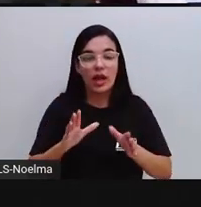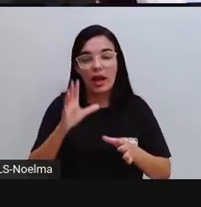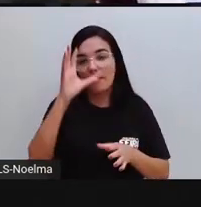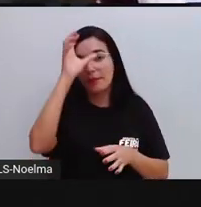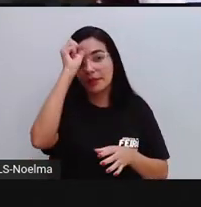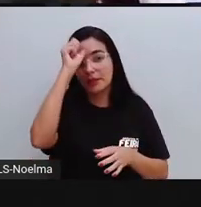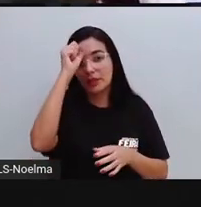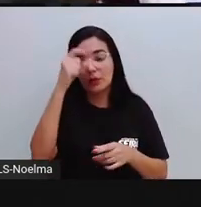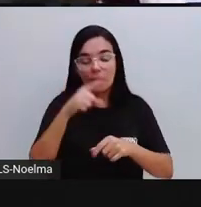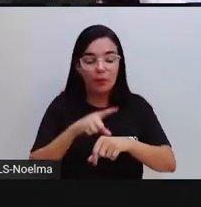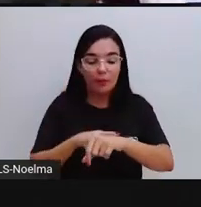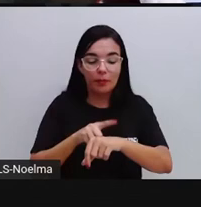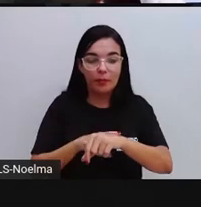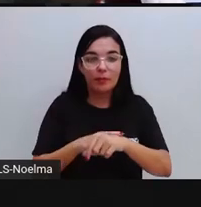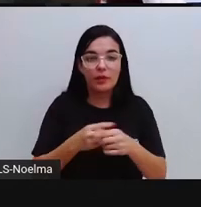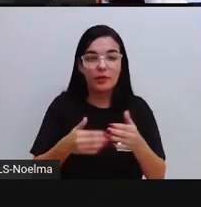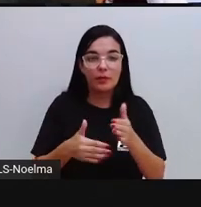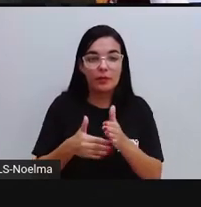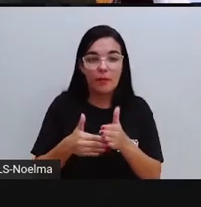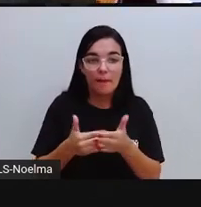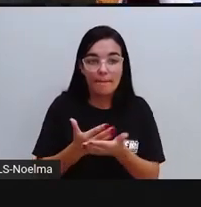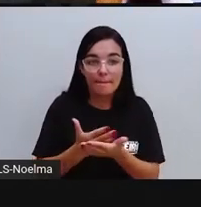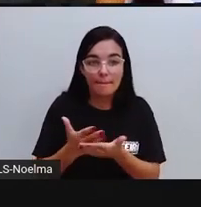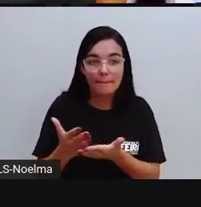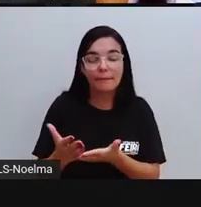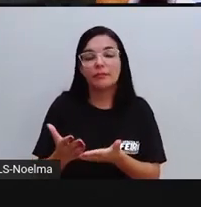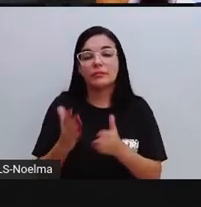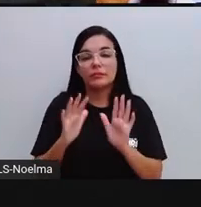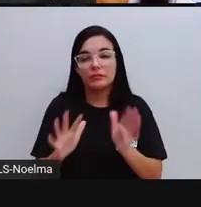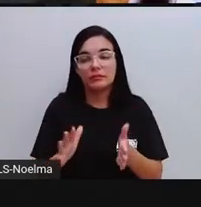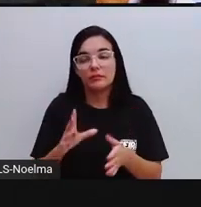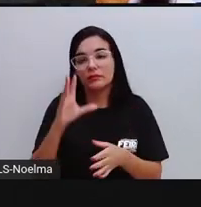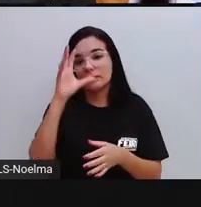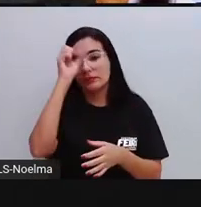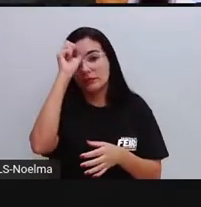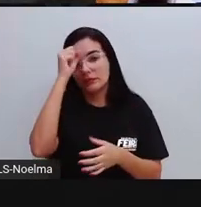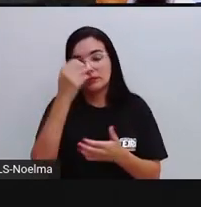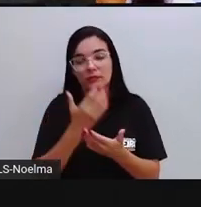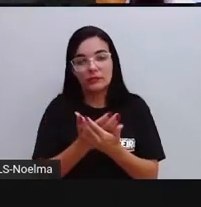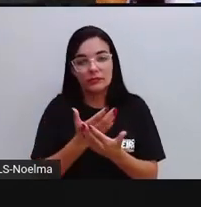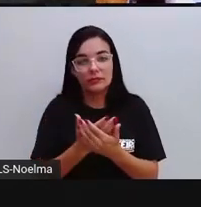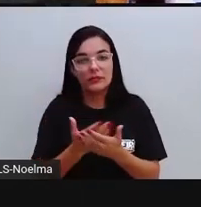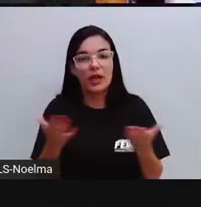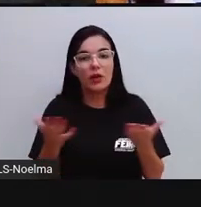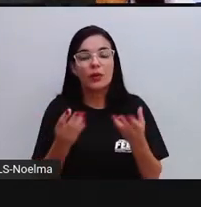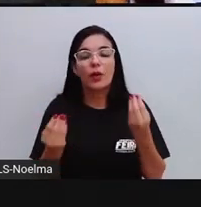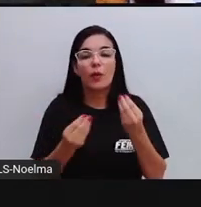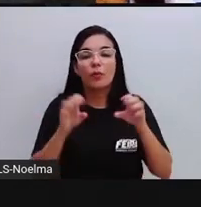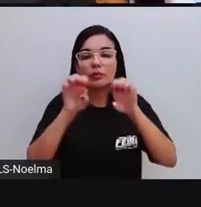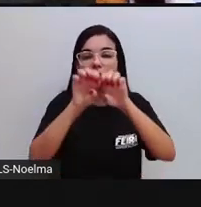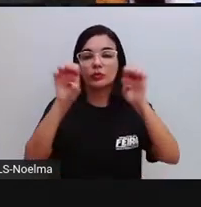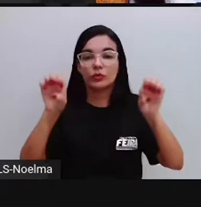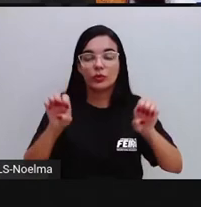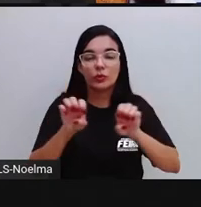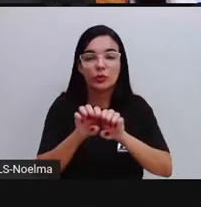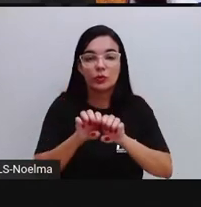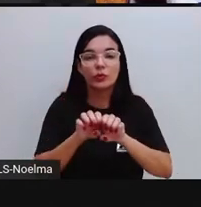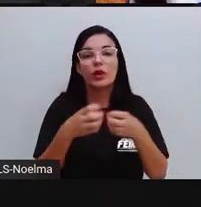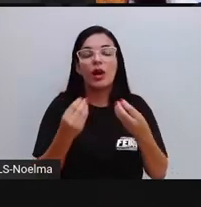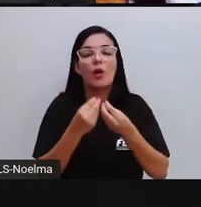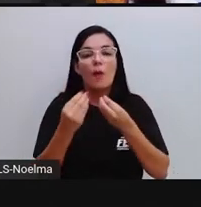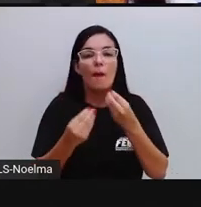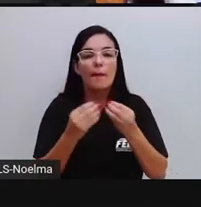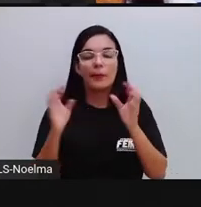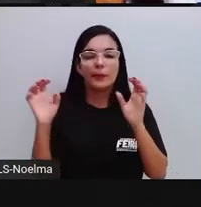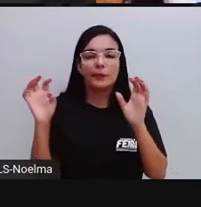pouquinho da história da literatura de cordel. Nesse segundo momento, vocês conheceram aí como é que se estrutura essa literatura de cordel. É